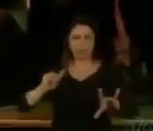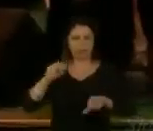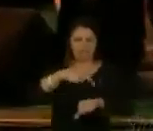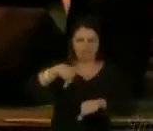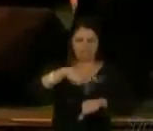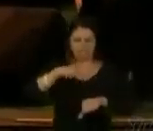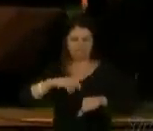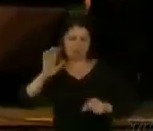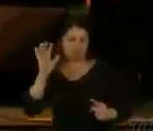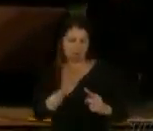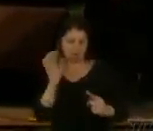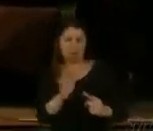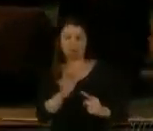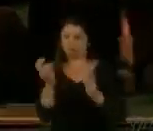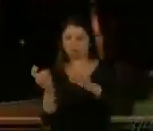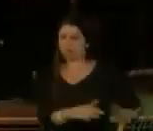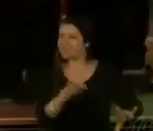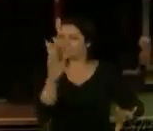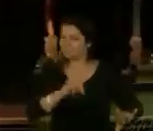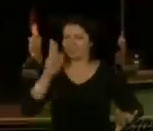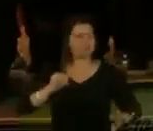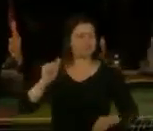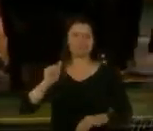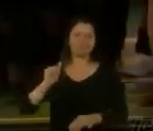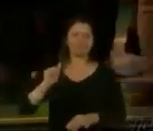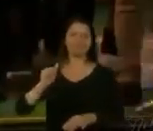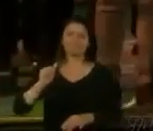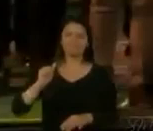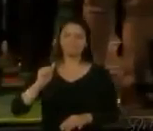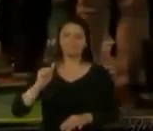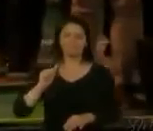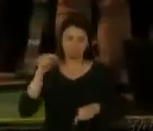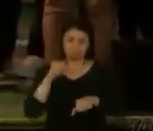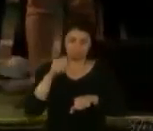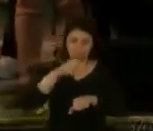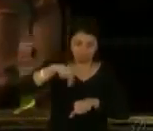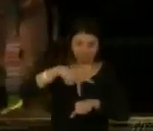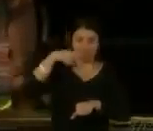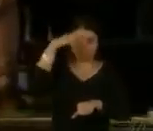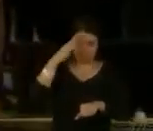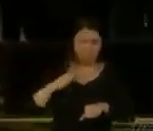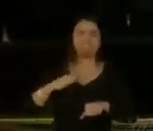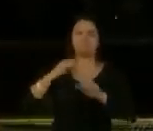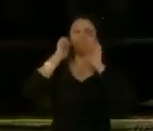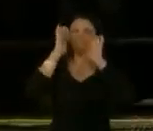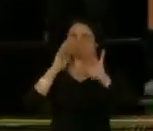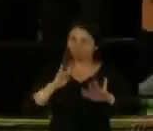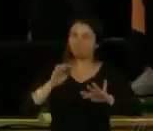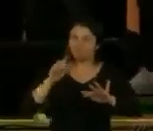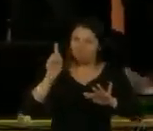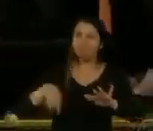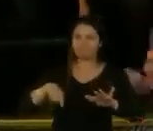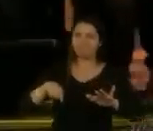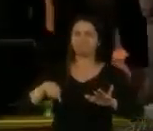nação assolada. Aleluia. Essa nação é abençoada e ela vai